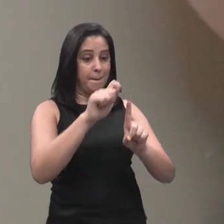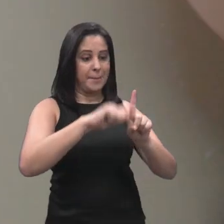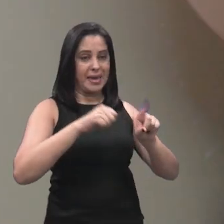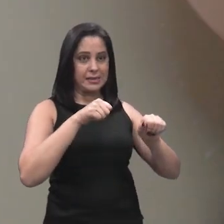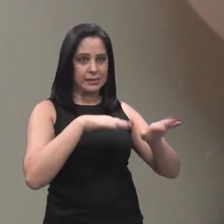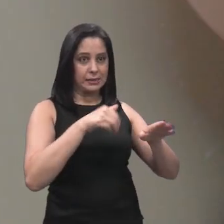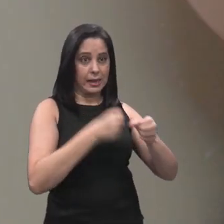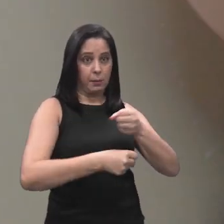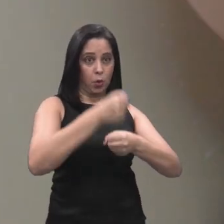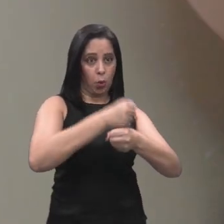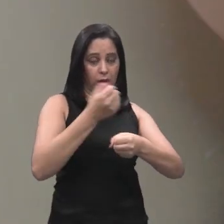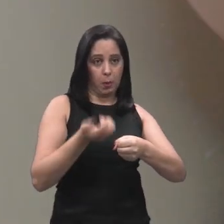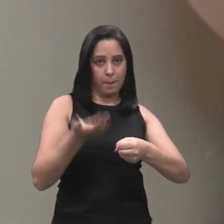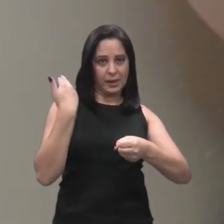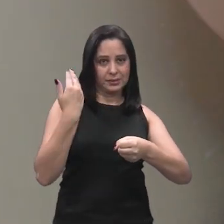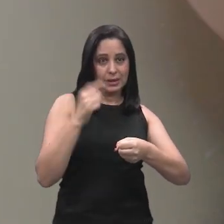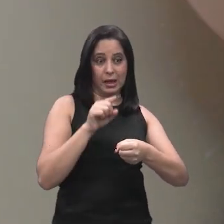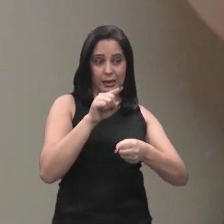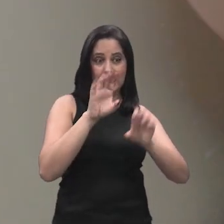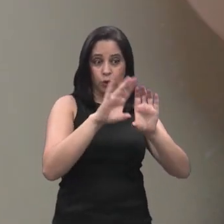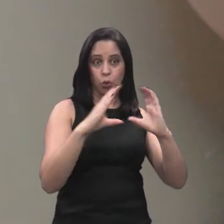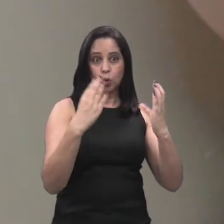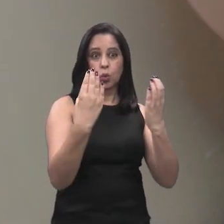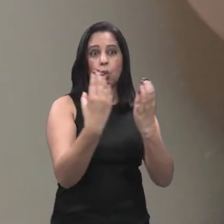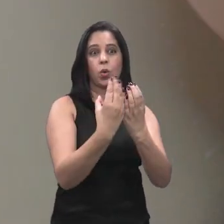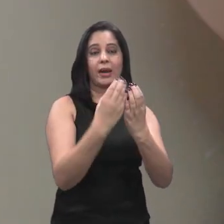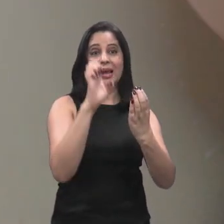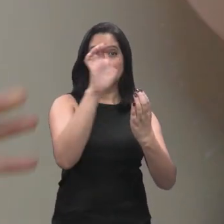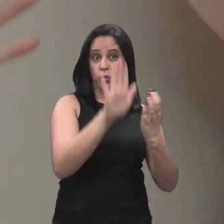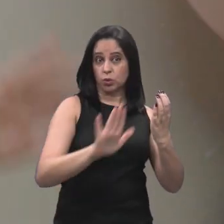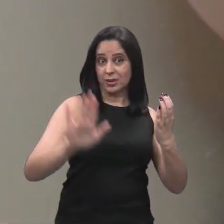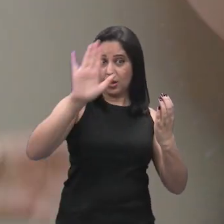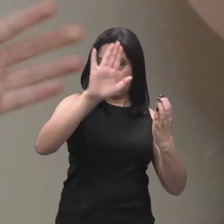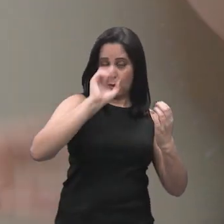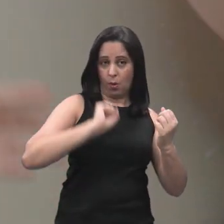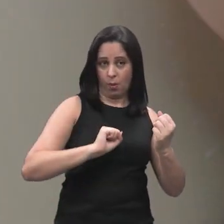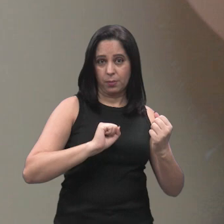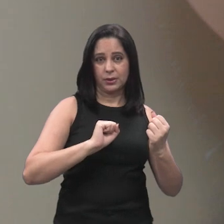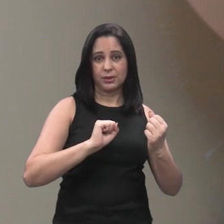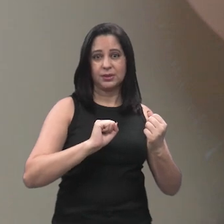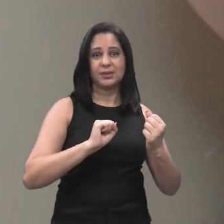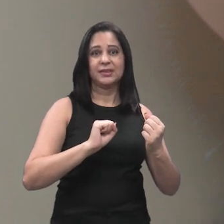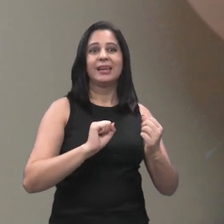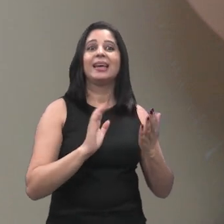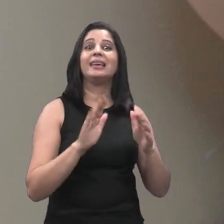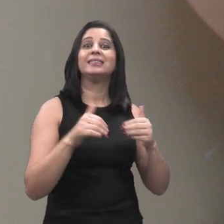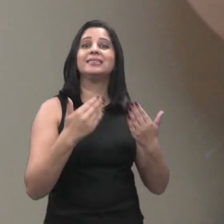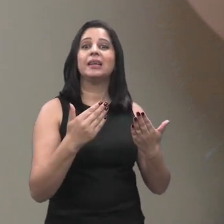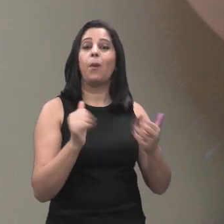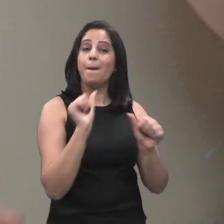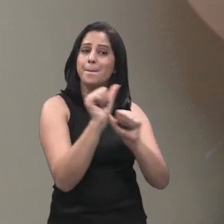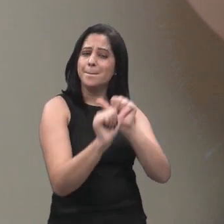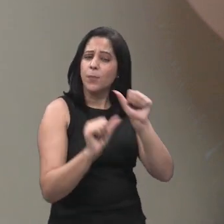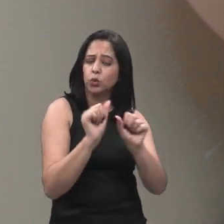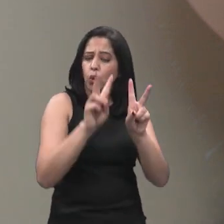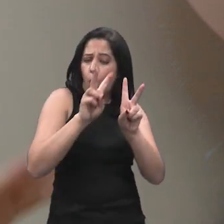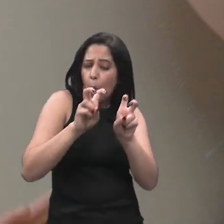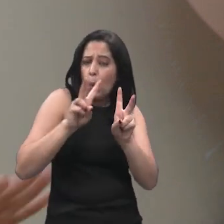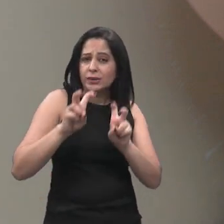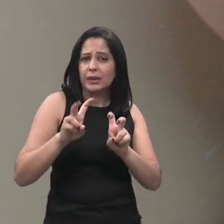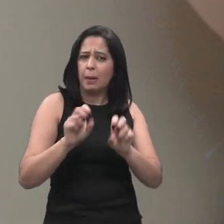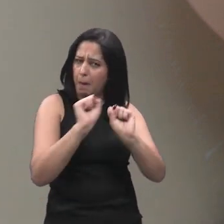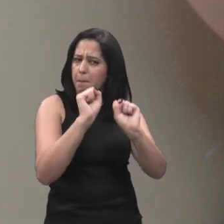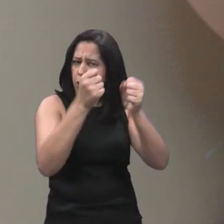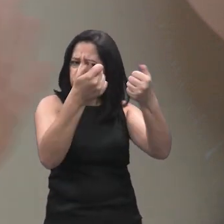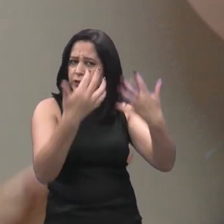modificado algumas coisas. Queria que você explicasse para a gente. Por exemplo, uma pressão 12/8, que até então era normal,